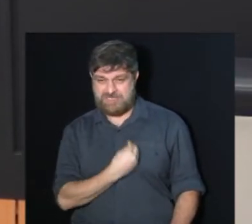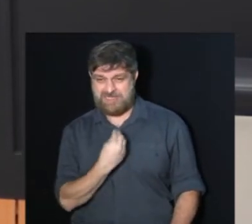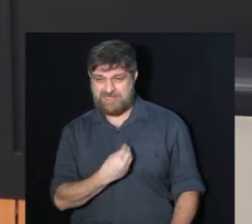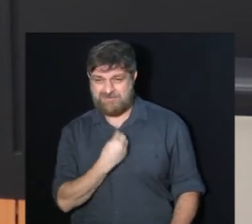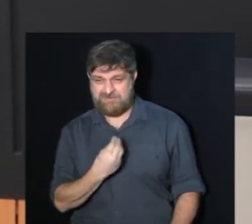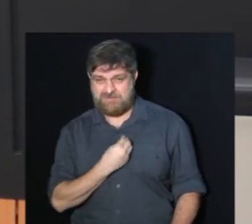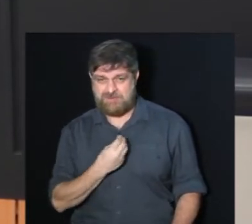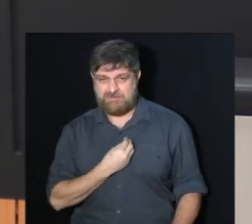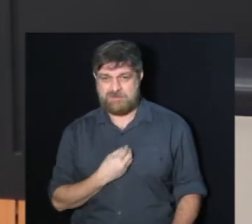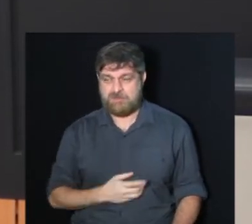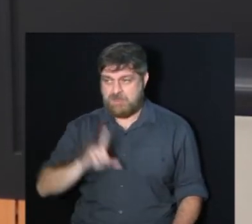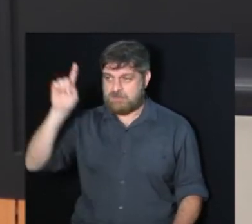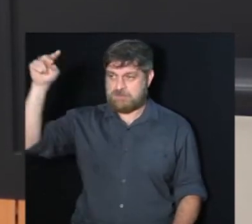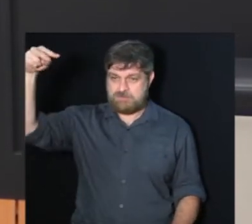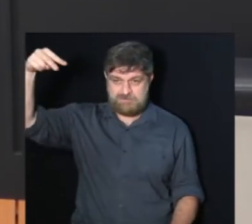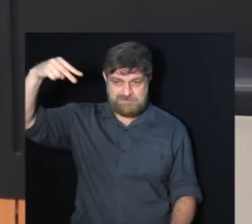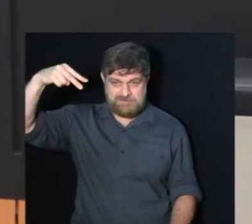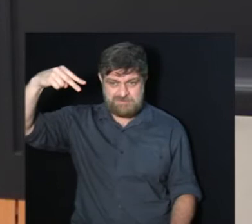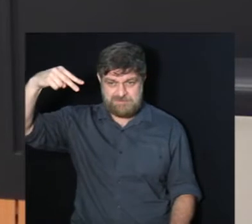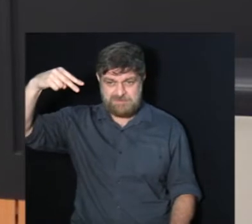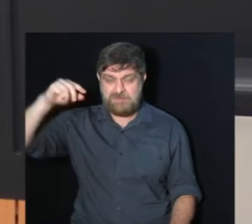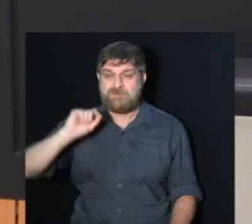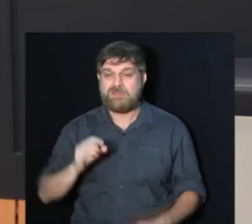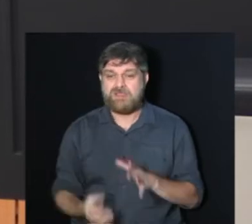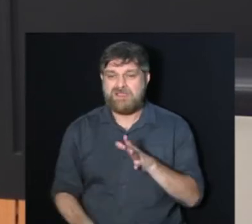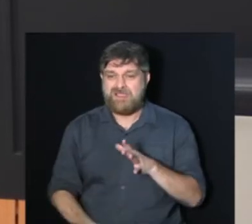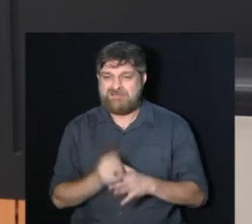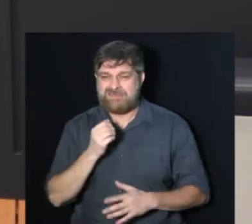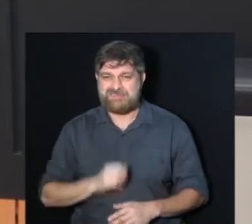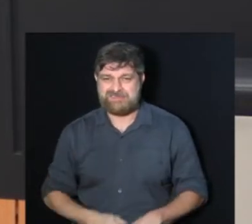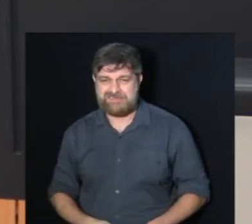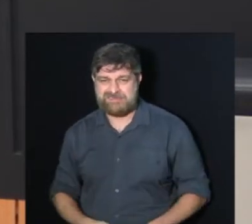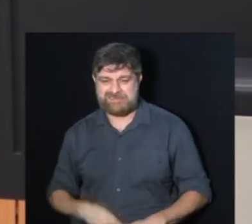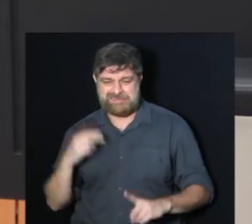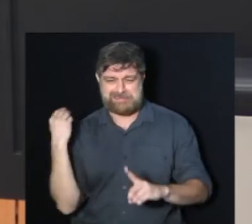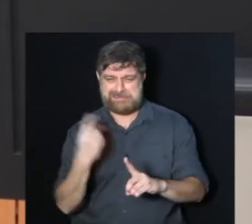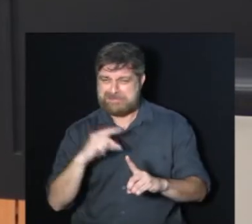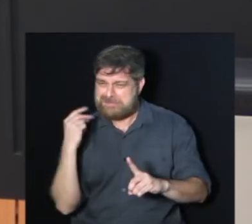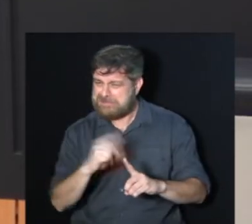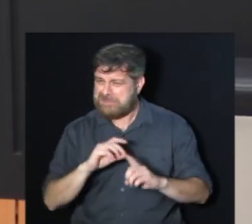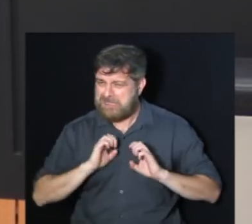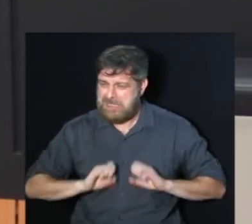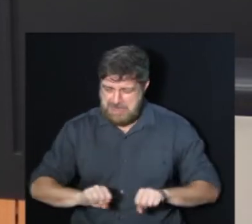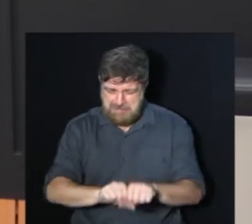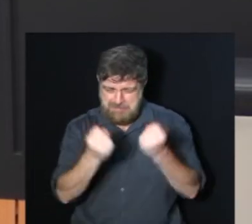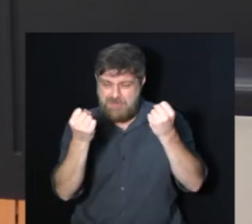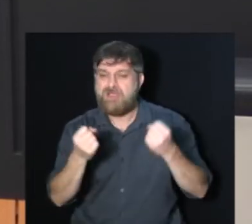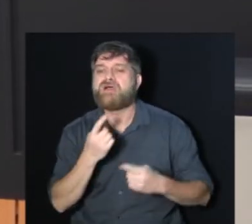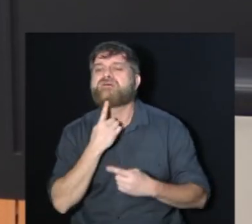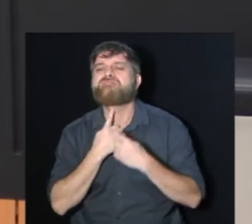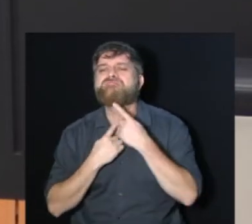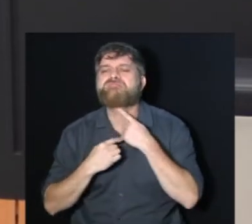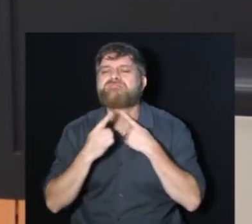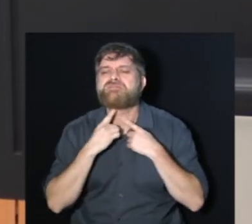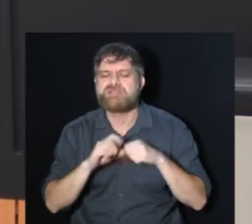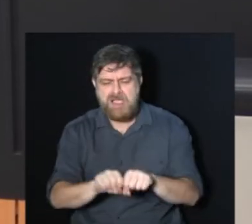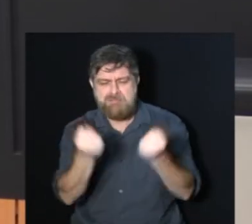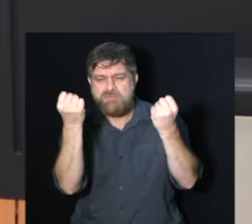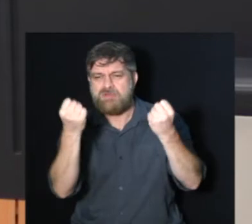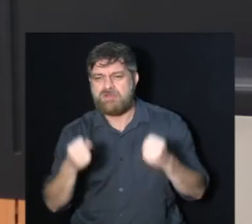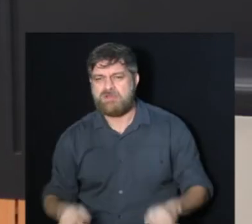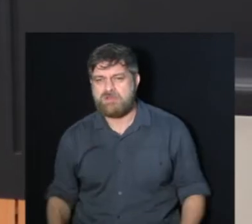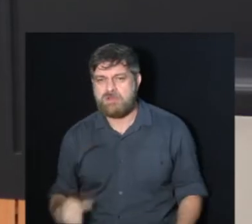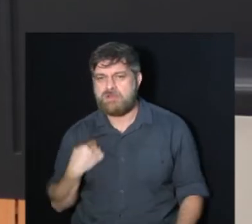a divindade suprema, são brutalmente violentadas em sua ética, sua vontade e seus desejos,